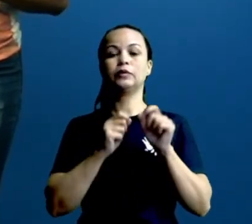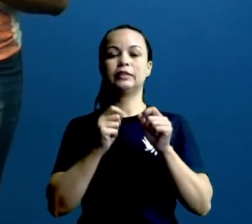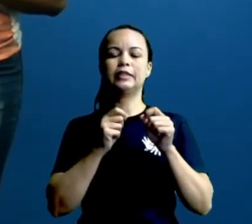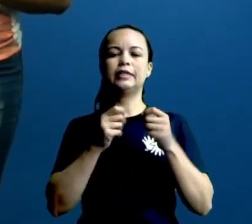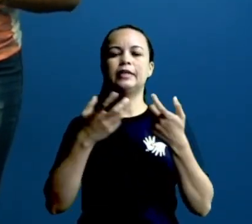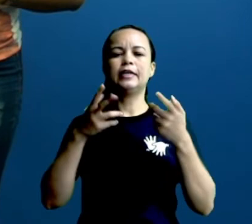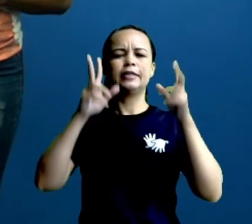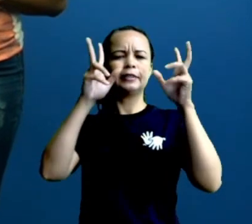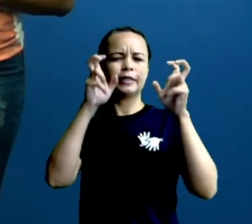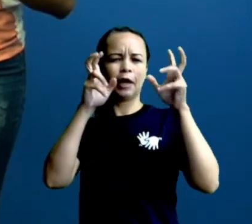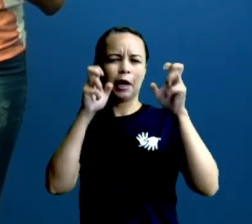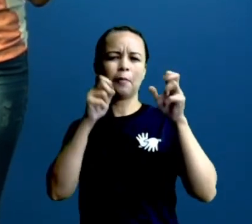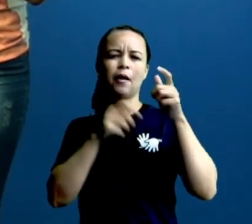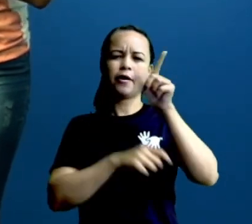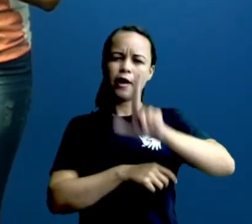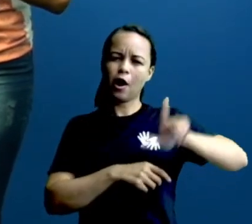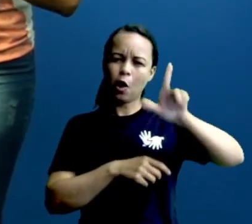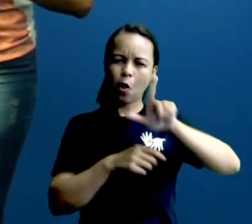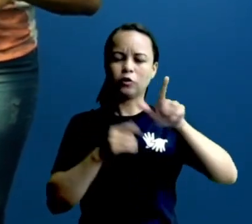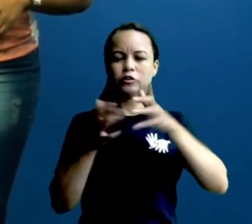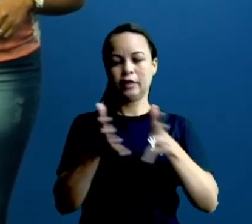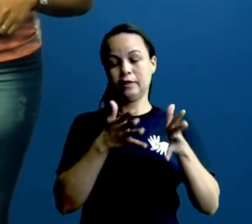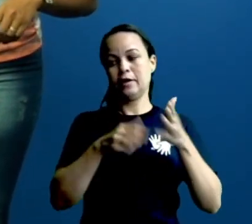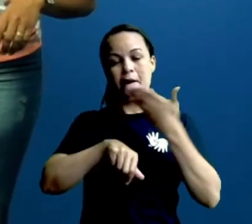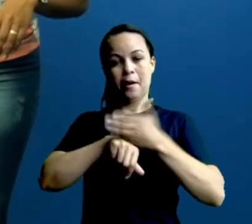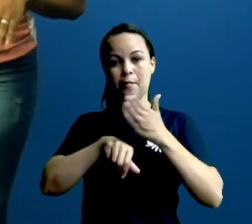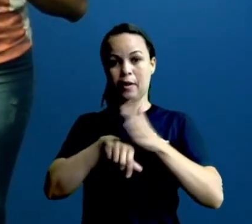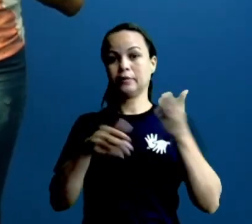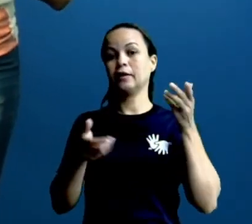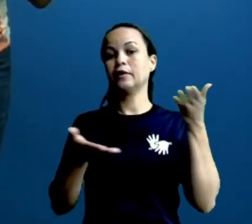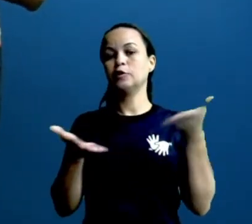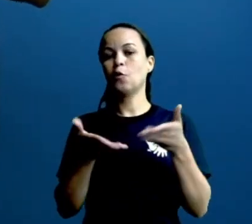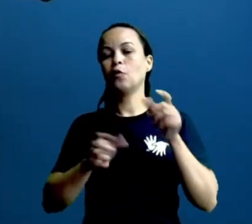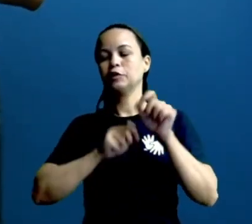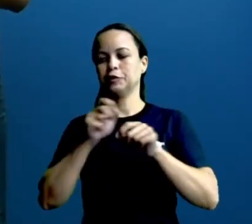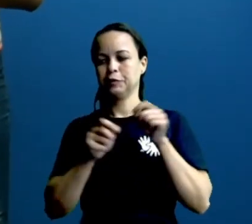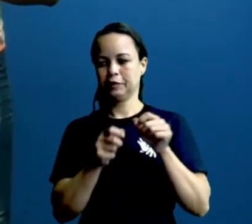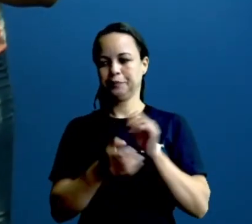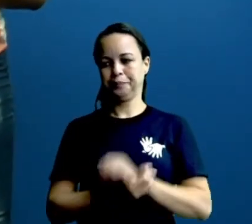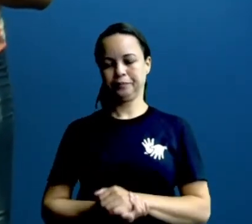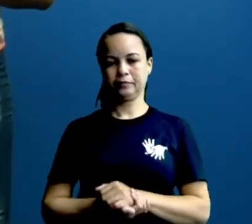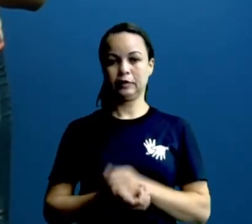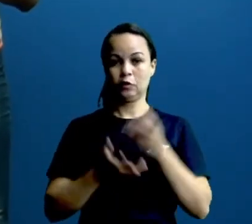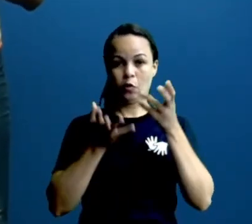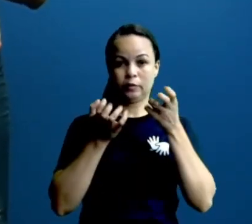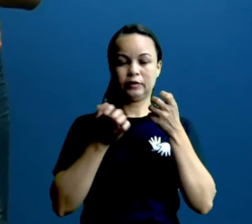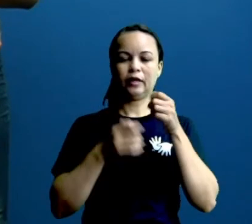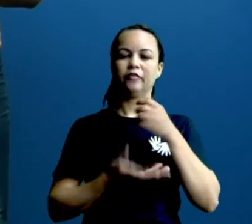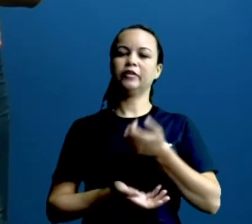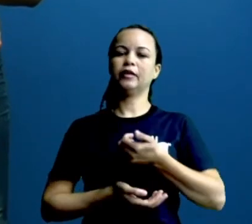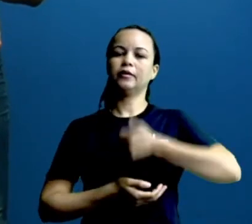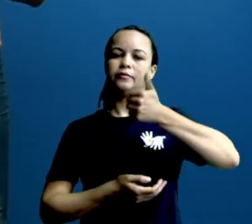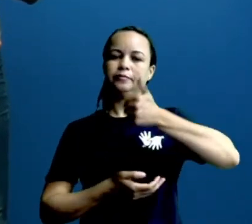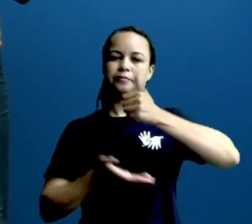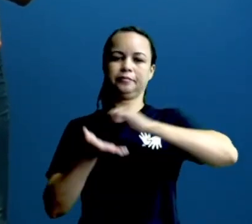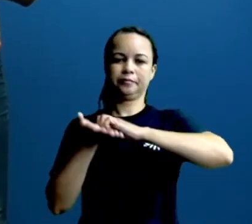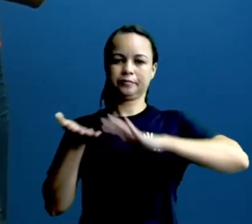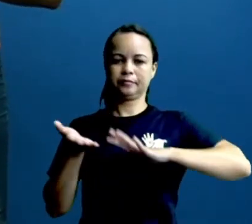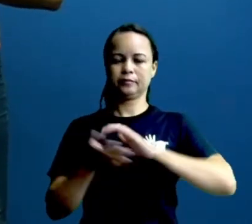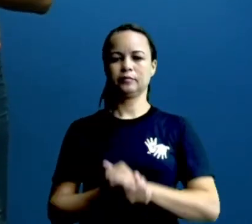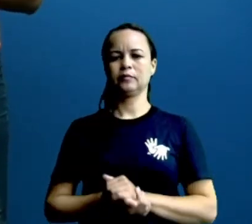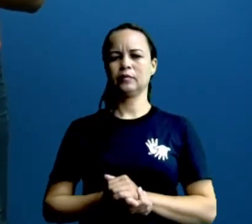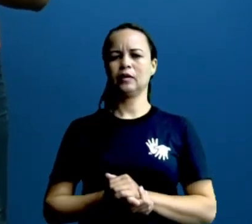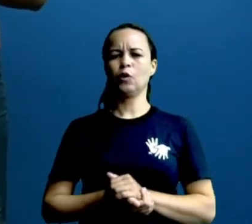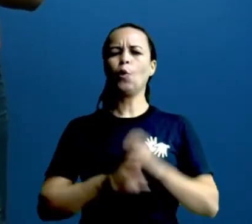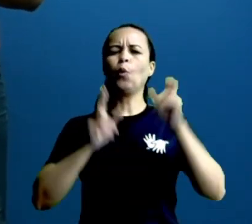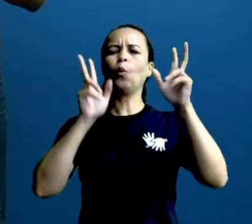gente precisa também praticar. E a prática de hoje é a seguinte. Dá uma olhada nessa primeira questão, onde pergunta, qual foi o